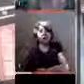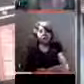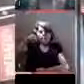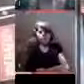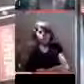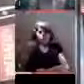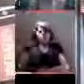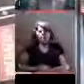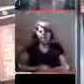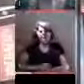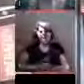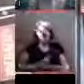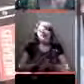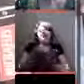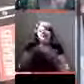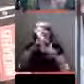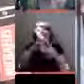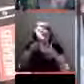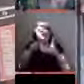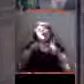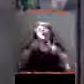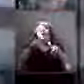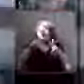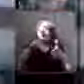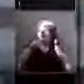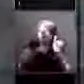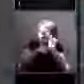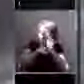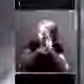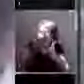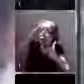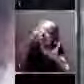Só adiantei o seu trabalho.